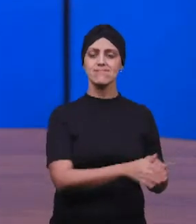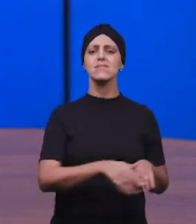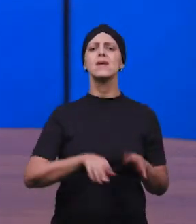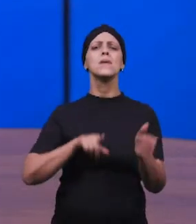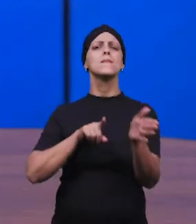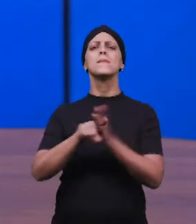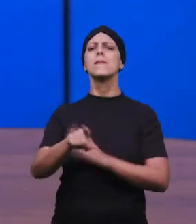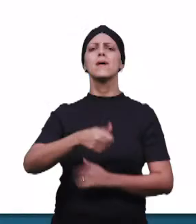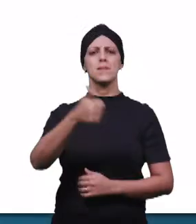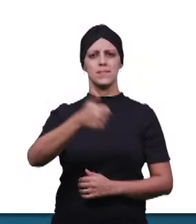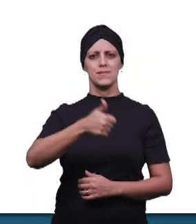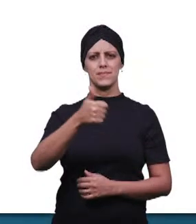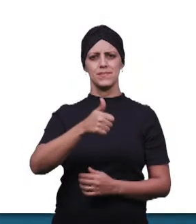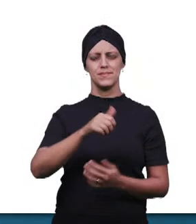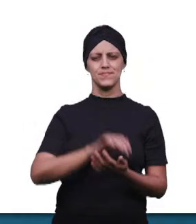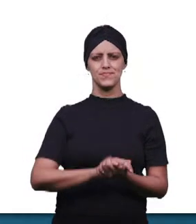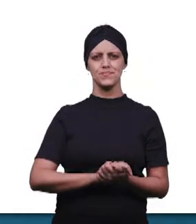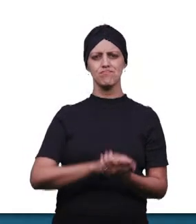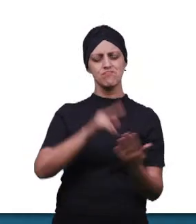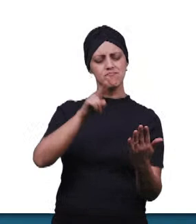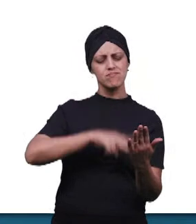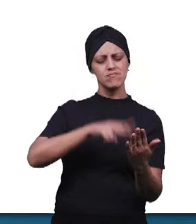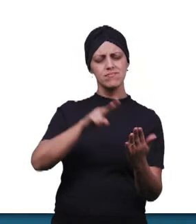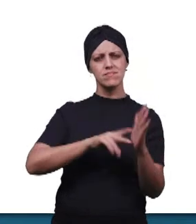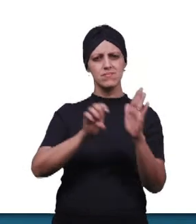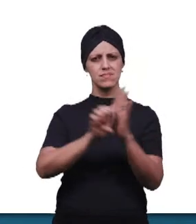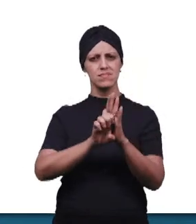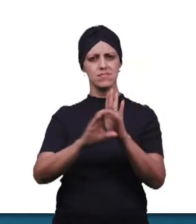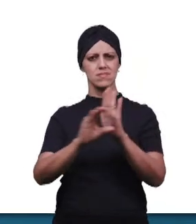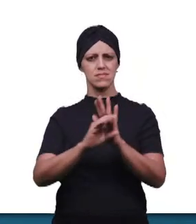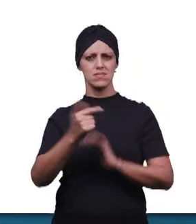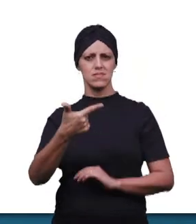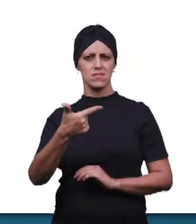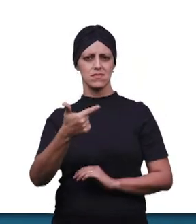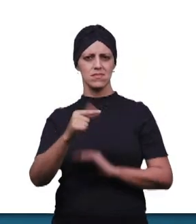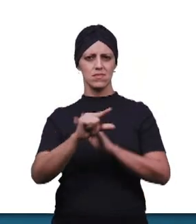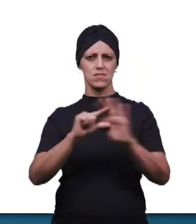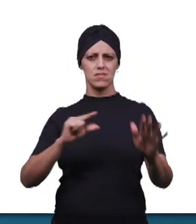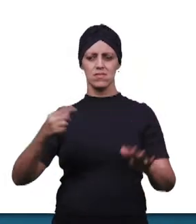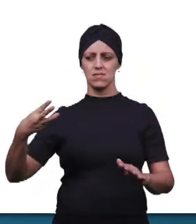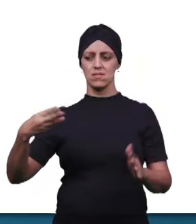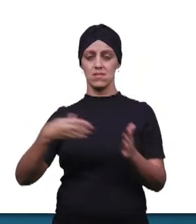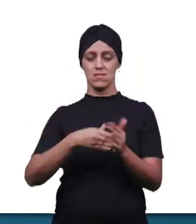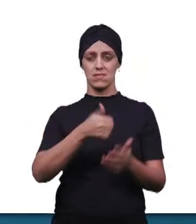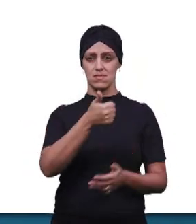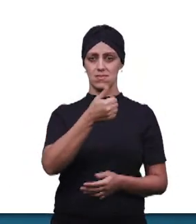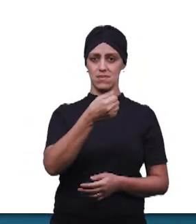E a primeira pergunta é a seguinte: lendo Êxodo, capítulo 12, versos 3 a 13,